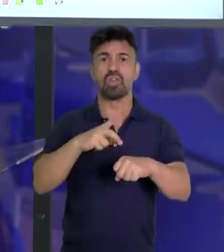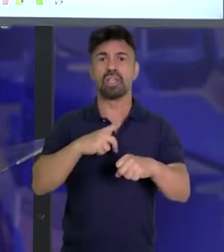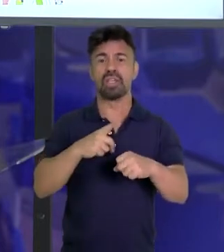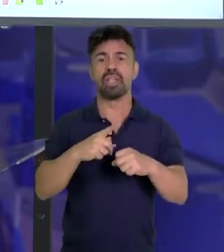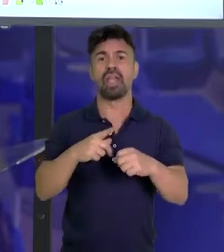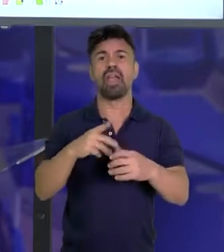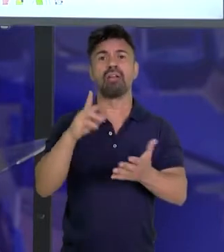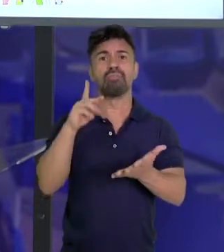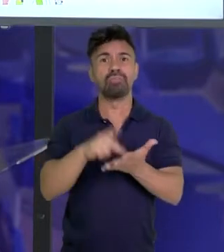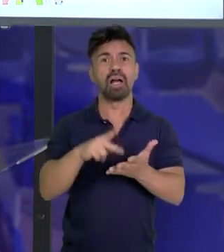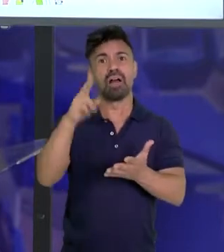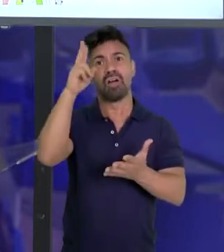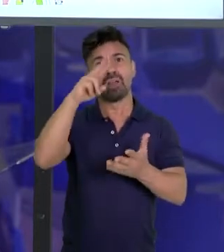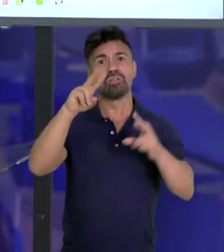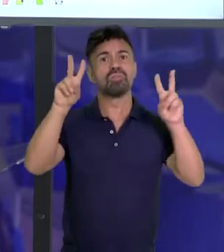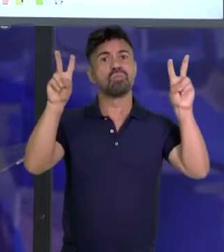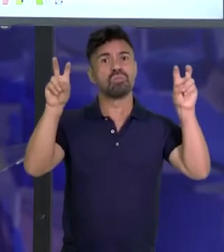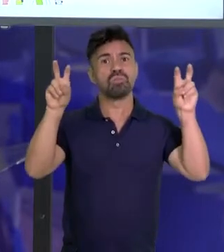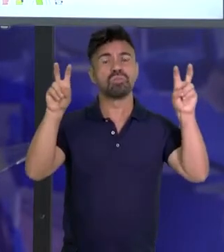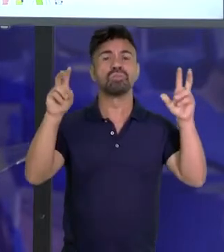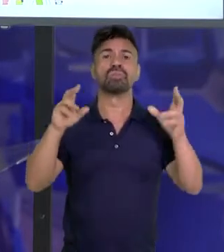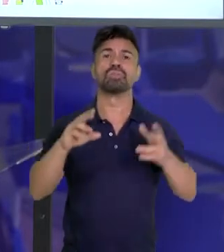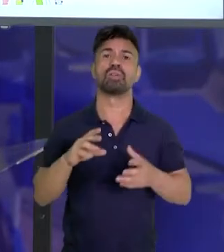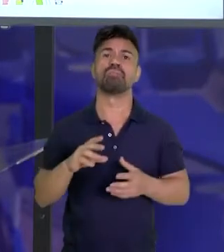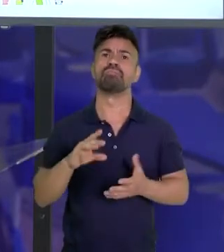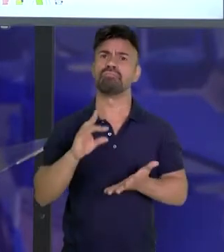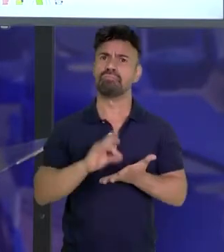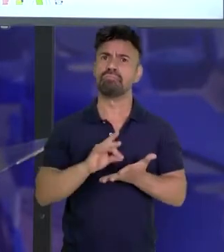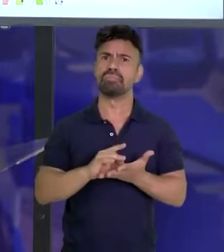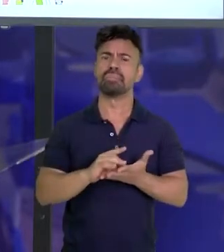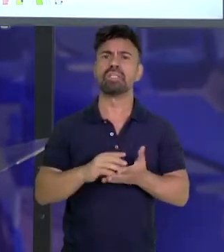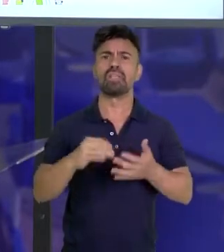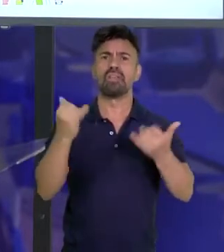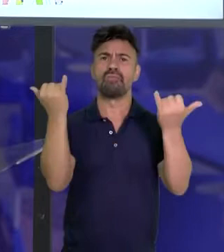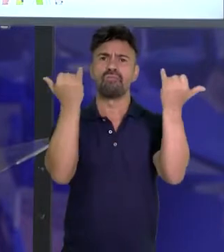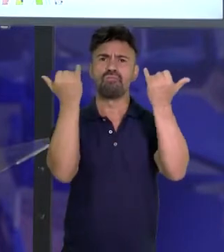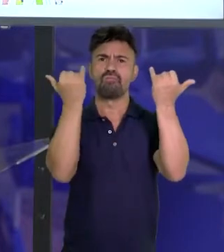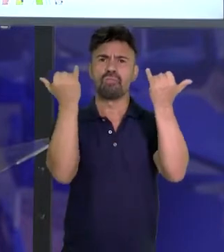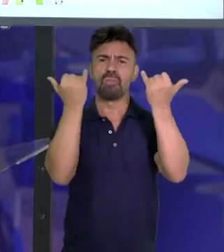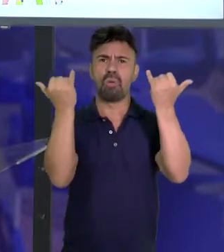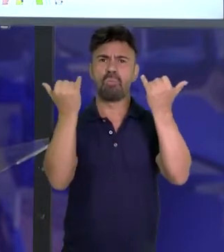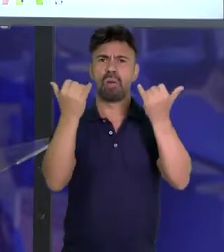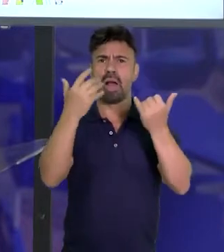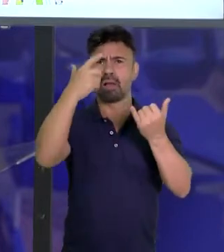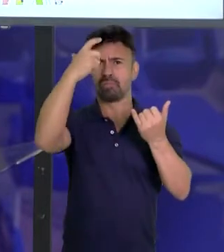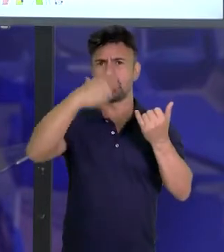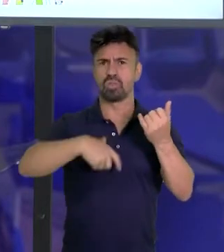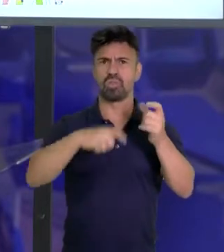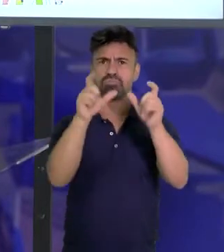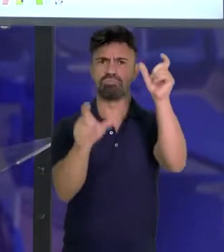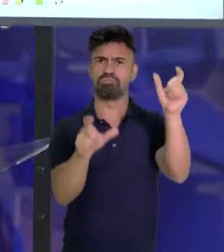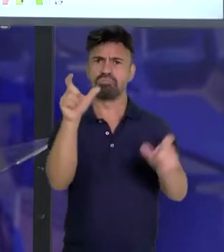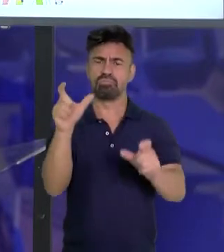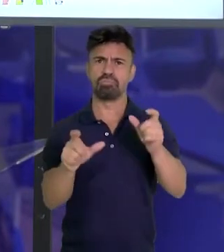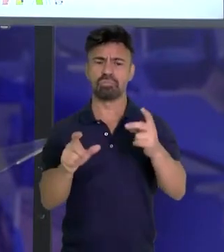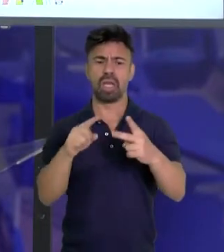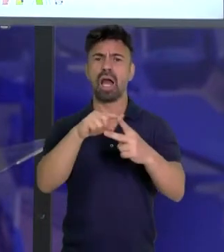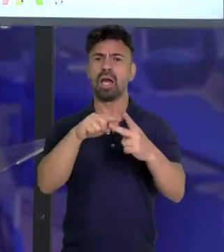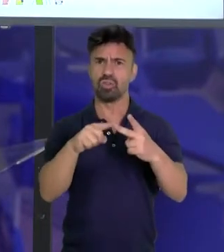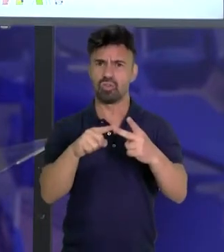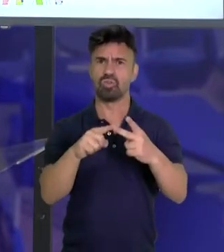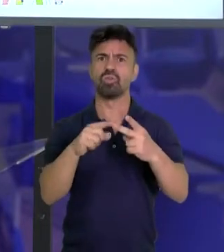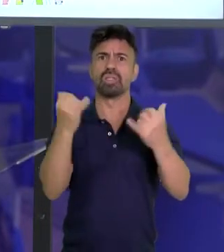um fato ou um assunto e, portanto, procuram informar o seu público. As duas fazem